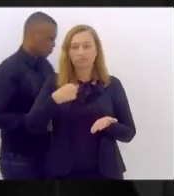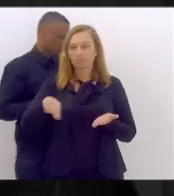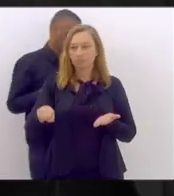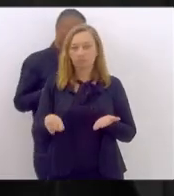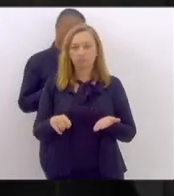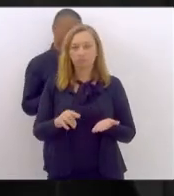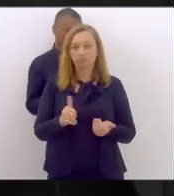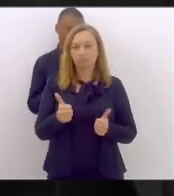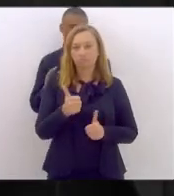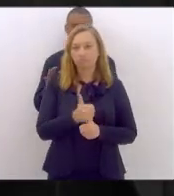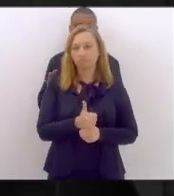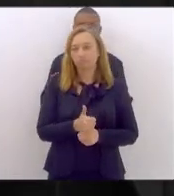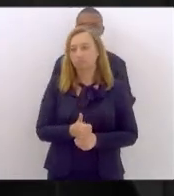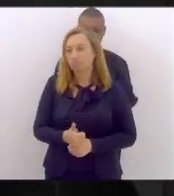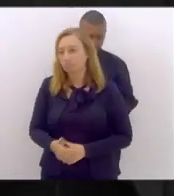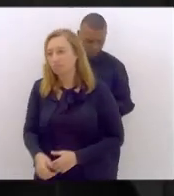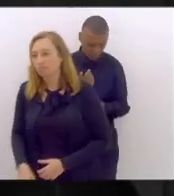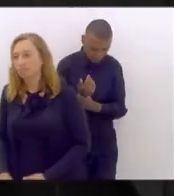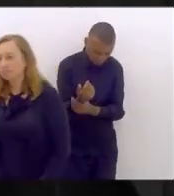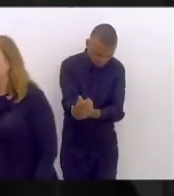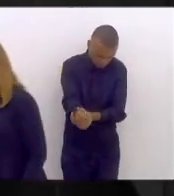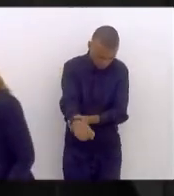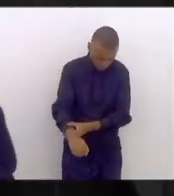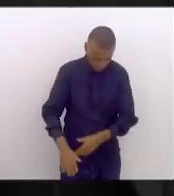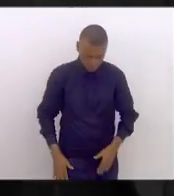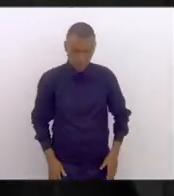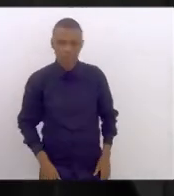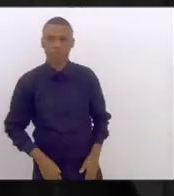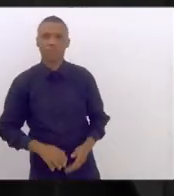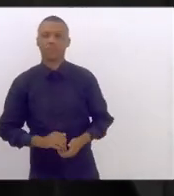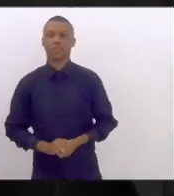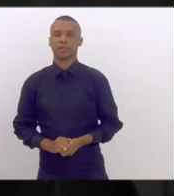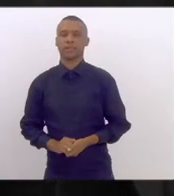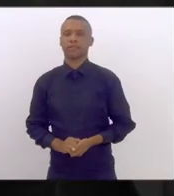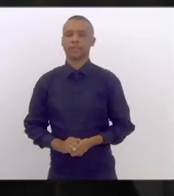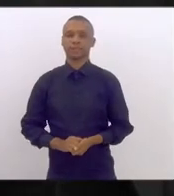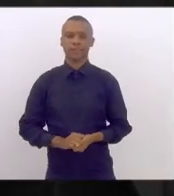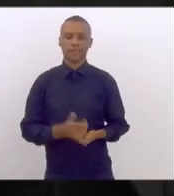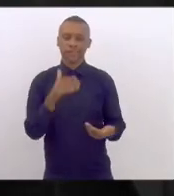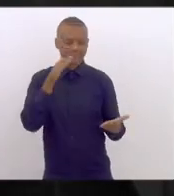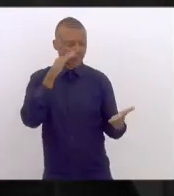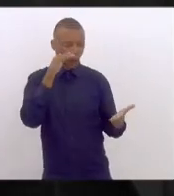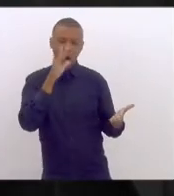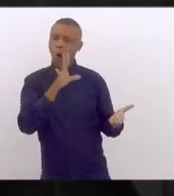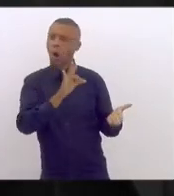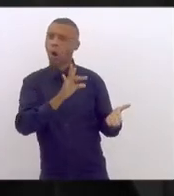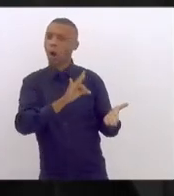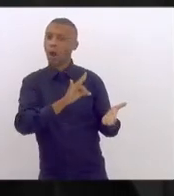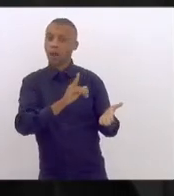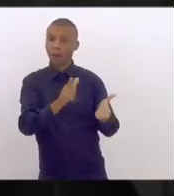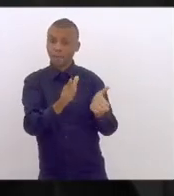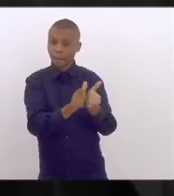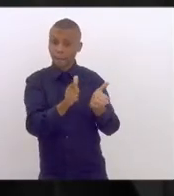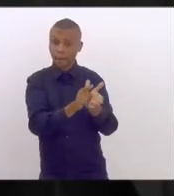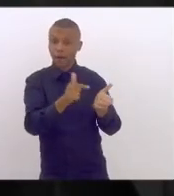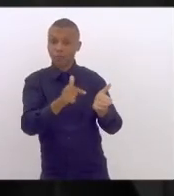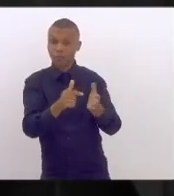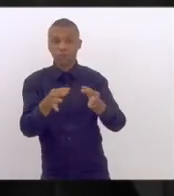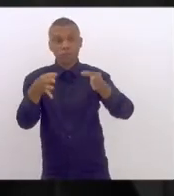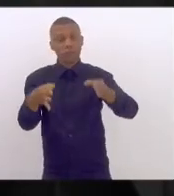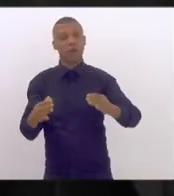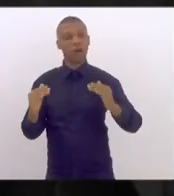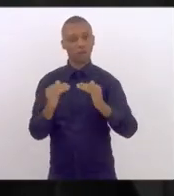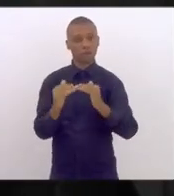as sacola deve ser em papel e é justo que assim ou seja senhor presidente